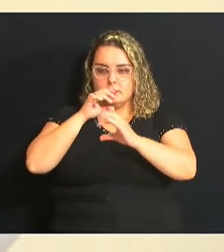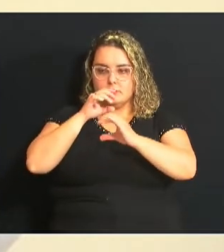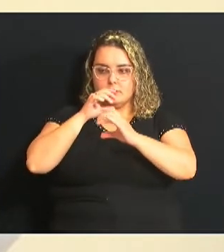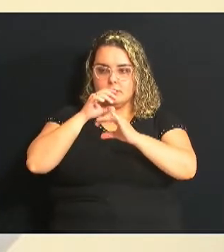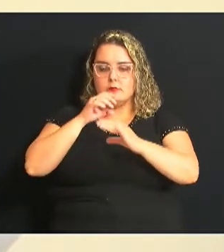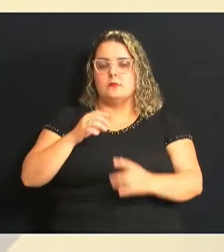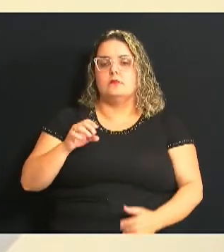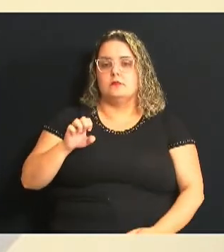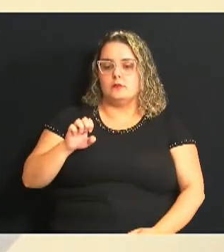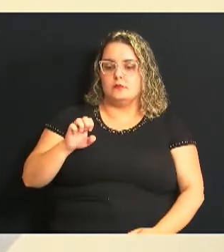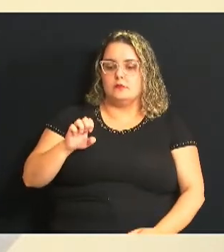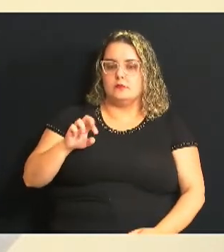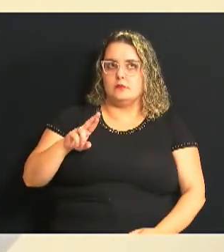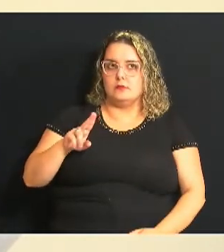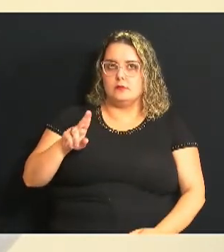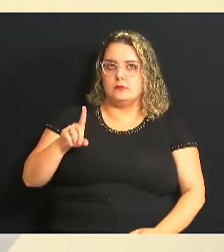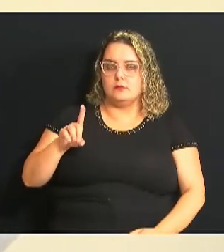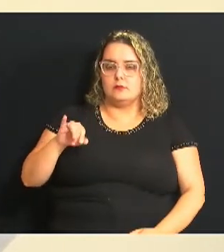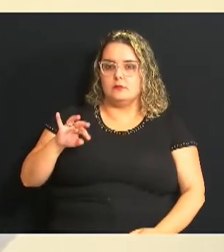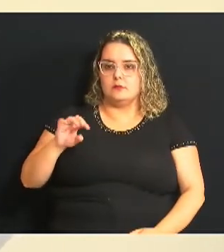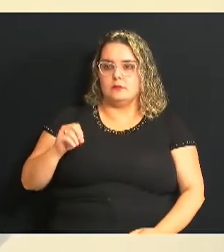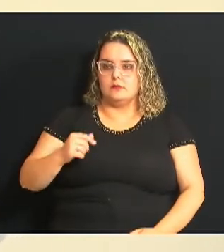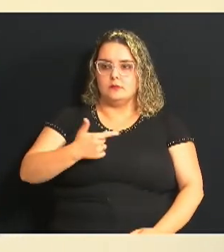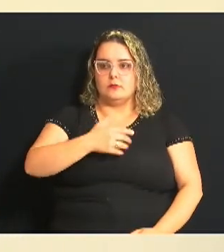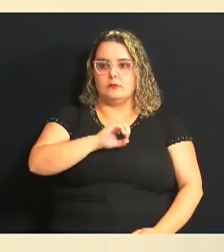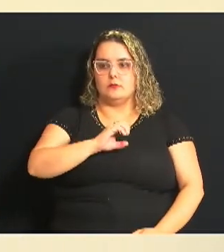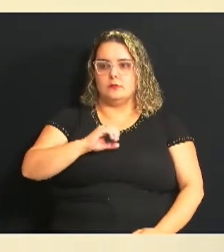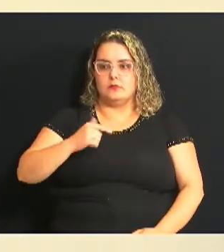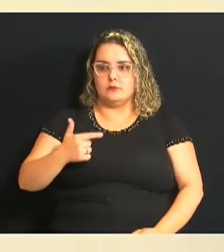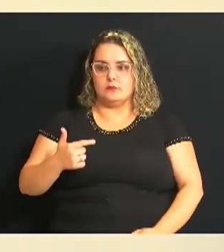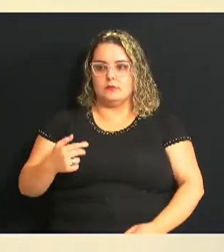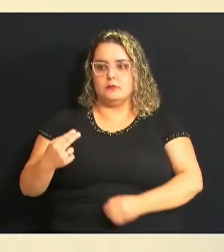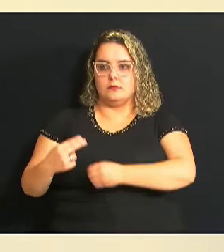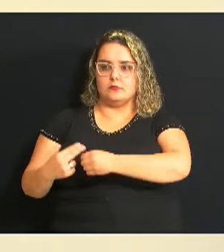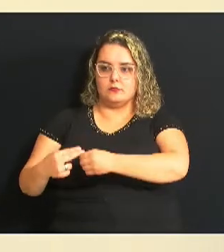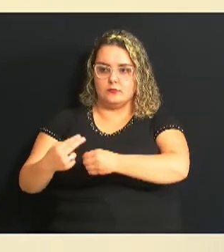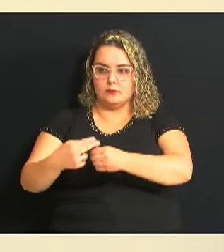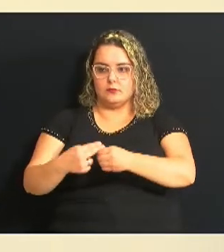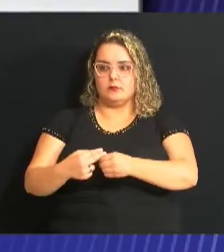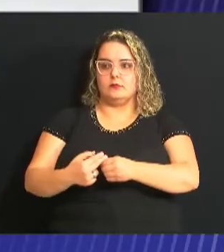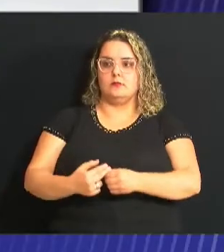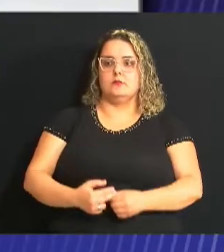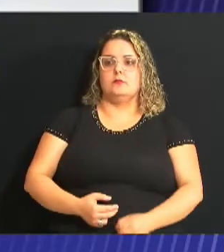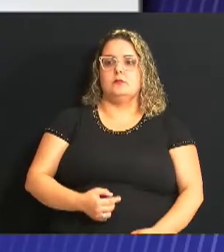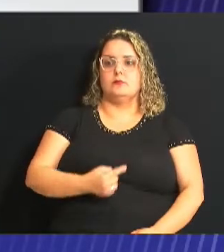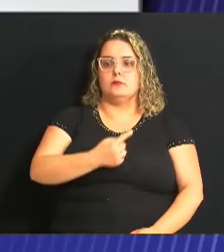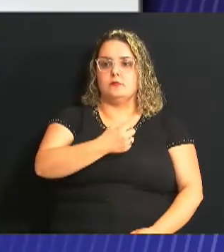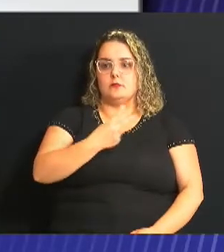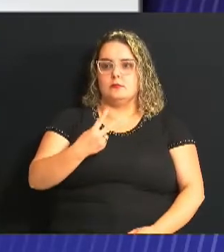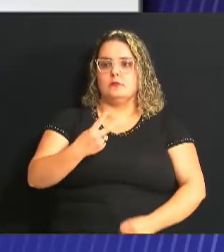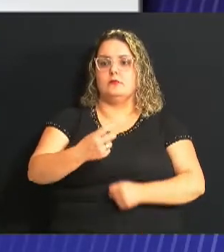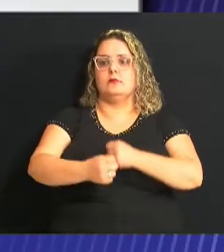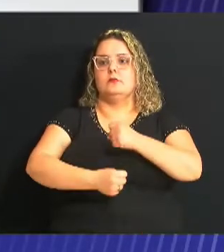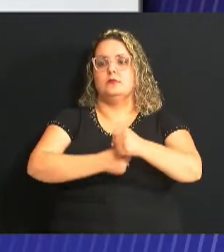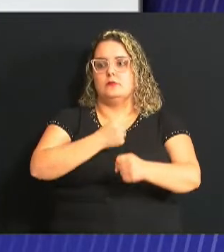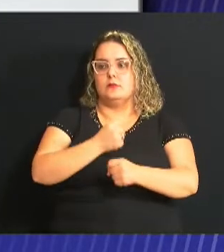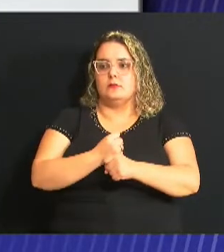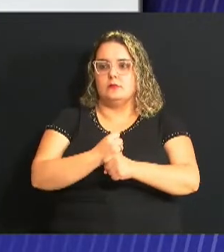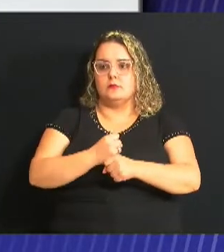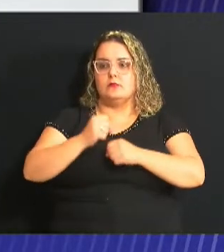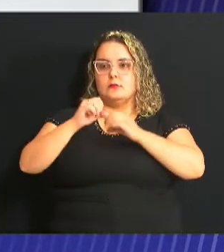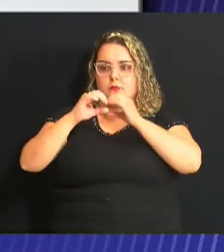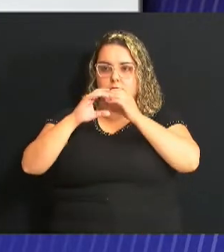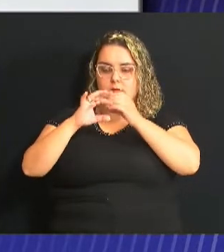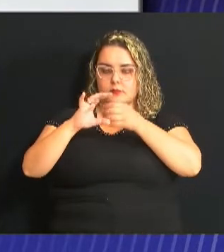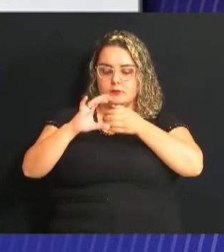erudito em 2002 na Universidade de Campinas, na Unicamp. Durante 12 anos ele foi o trompetista